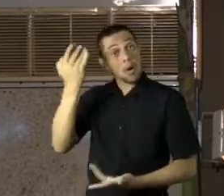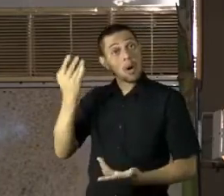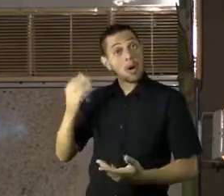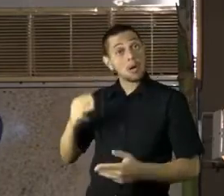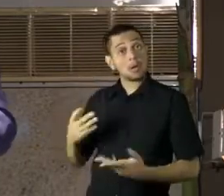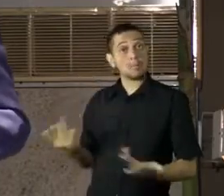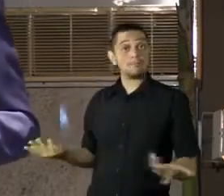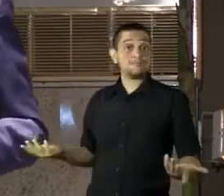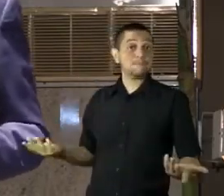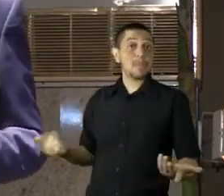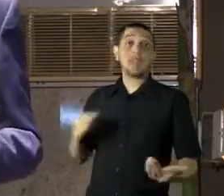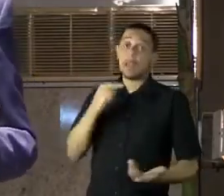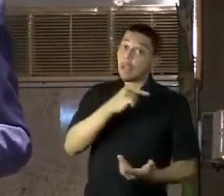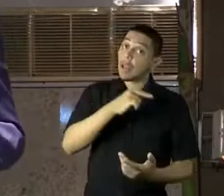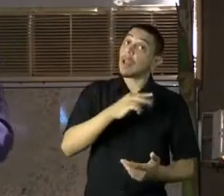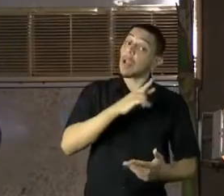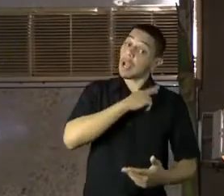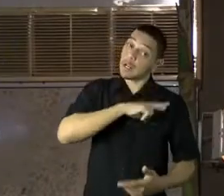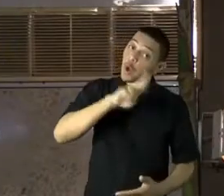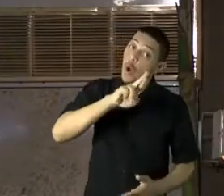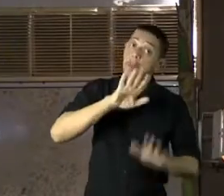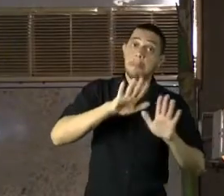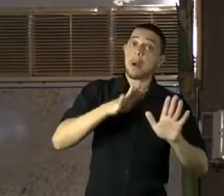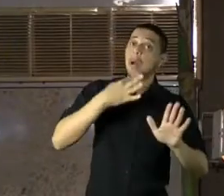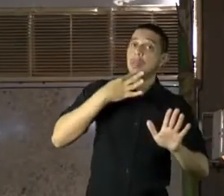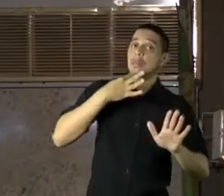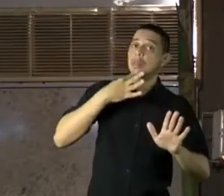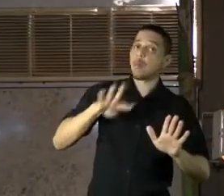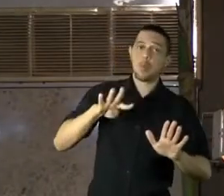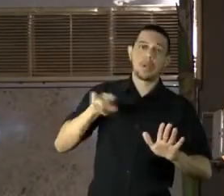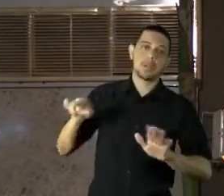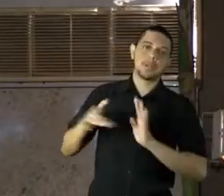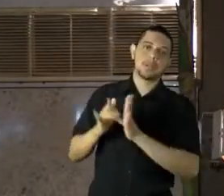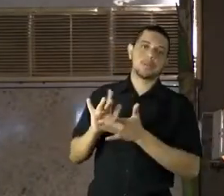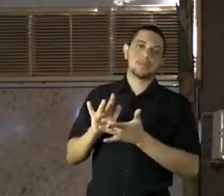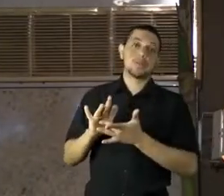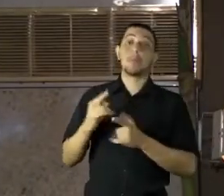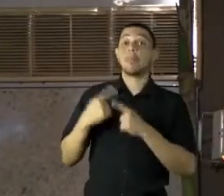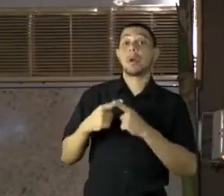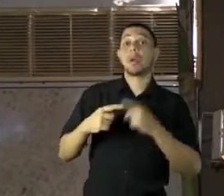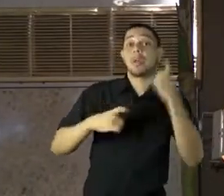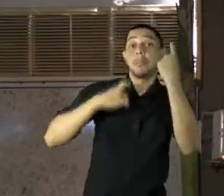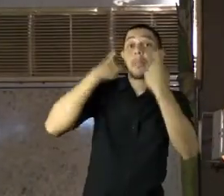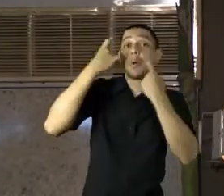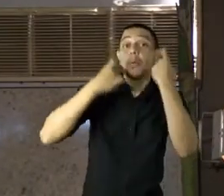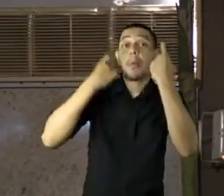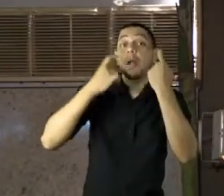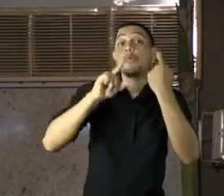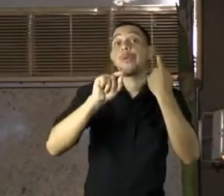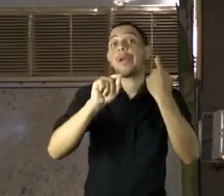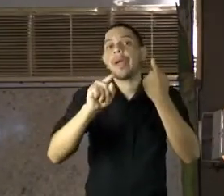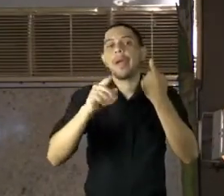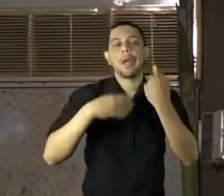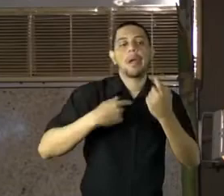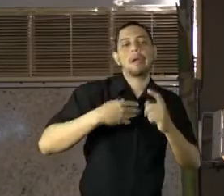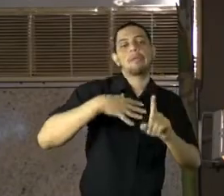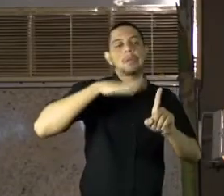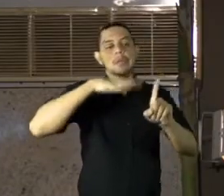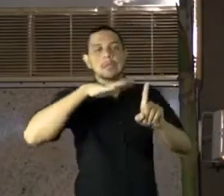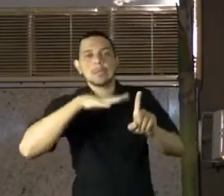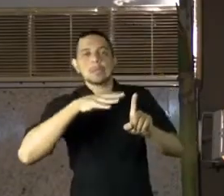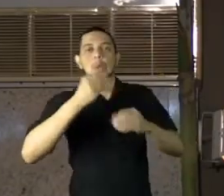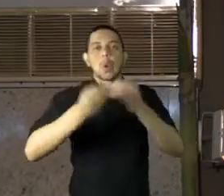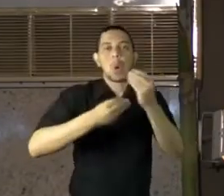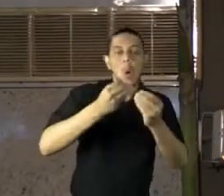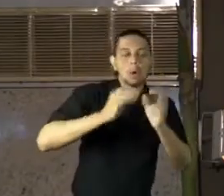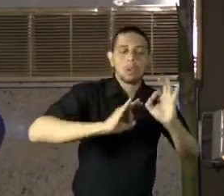fazer eram religiosos mas não conheciam Jesus estavam mais preocupados com as cerimônias com as formas da